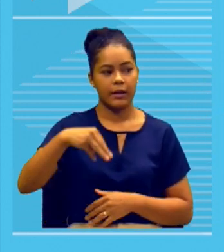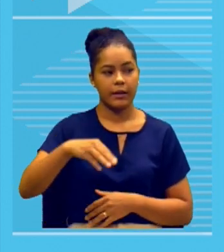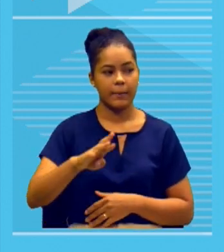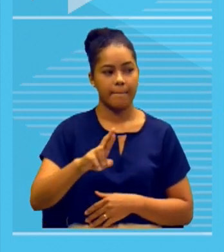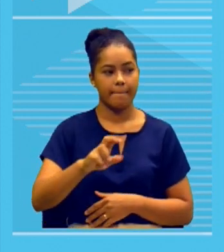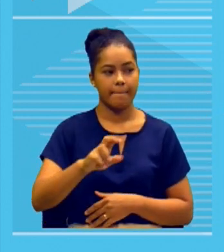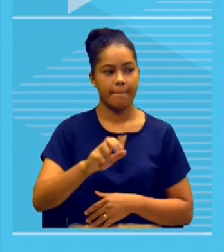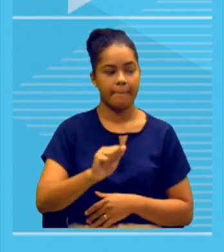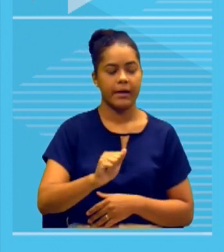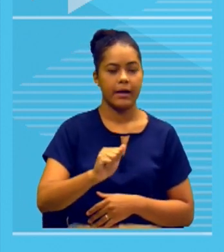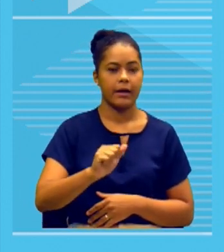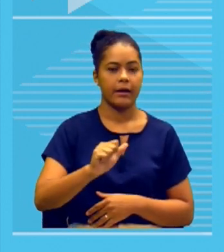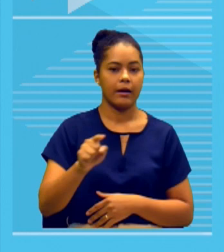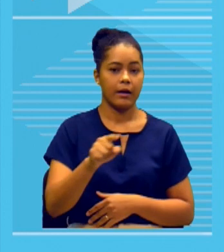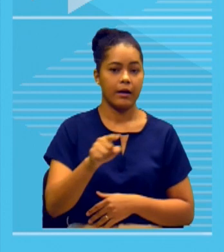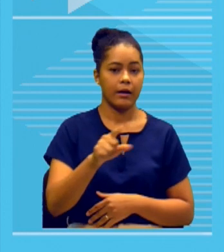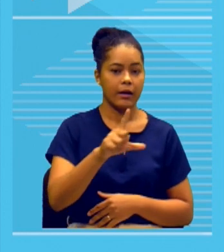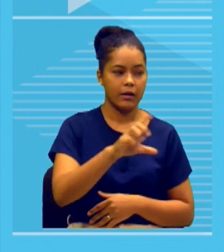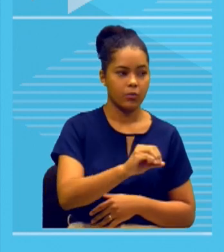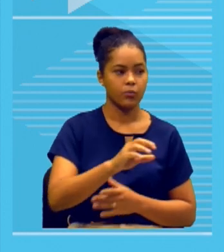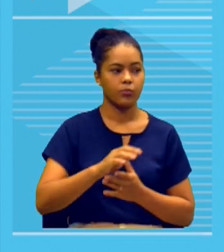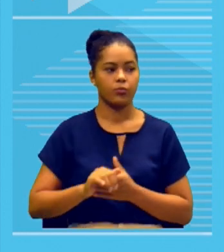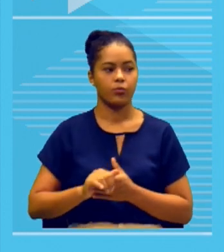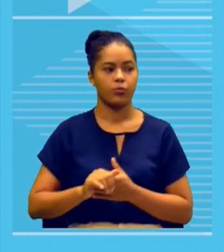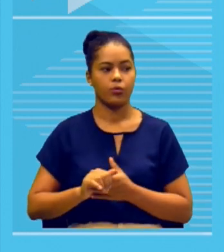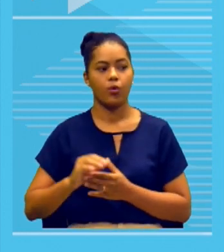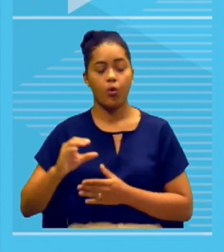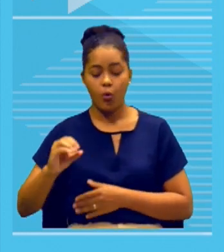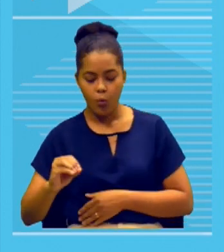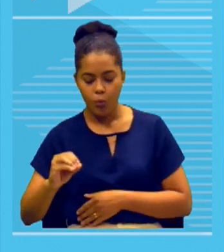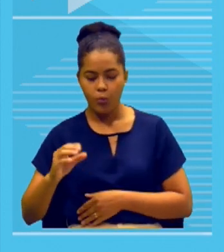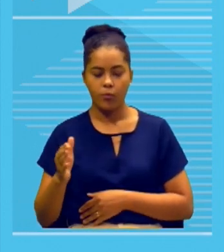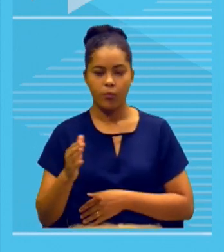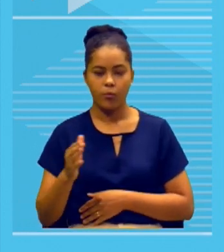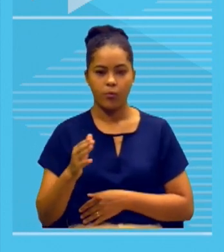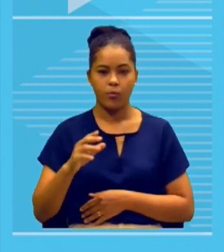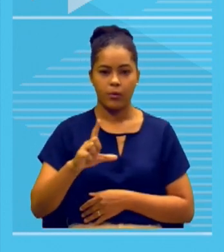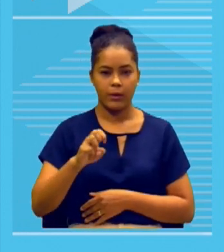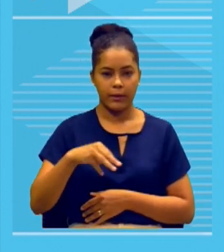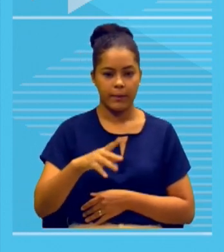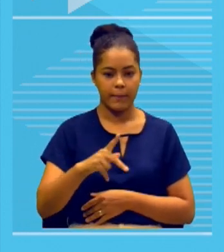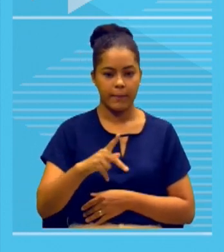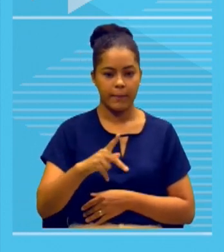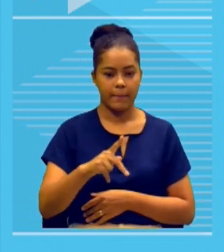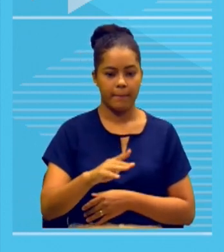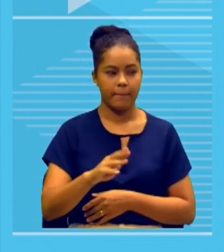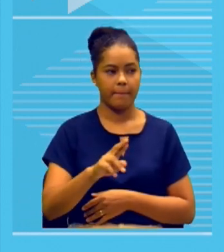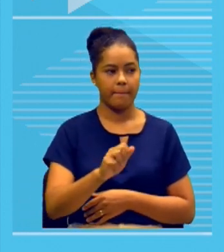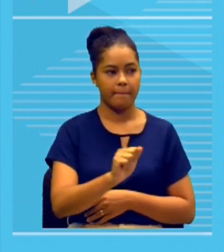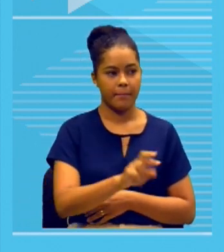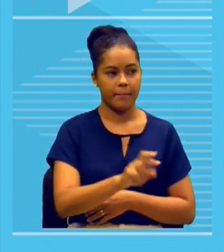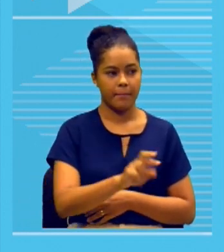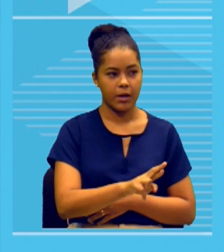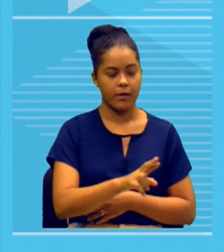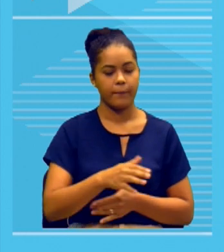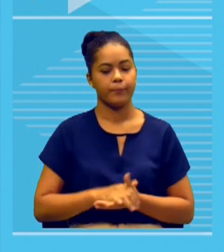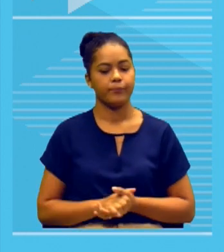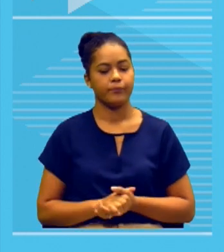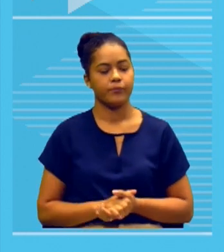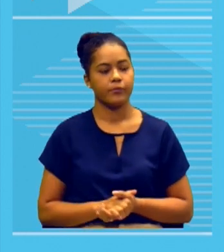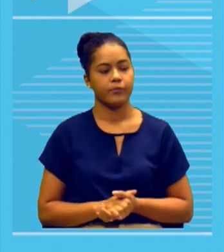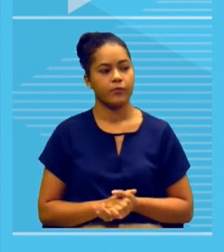negativa ou precedida de preposição belezinha novo Santo Antônio E aí turma